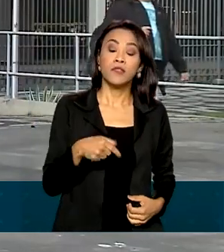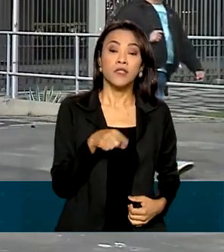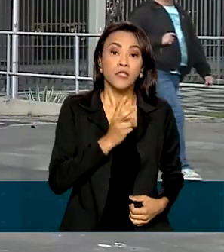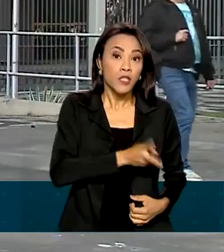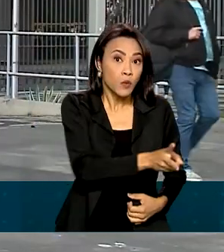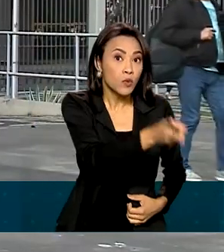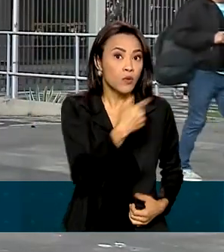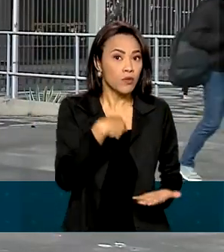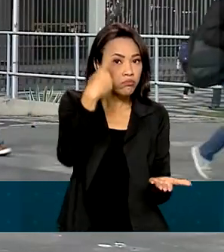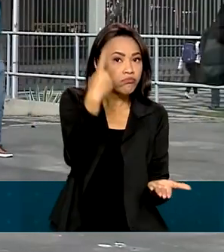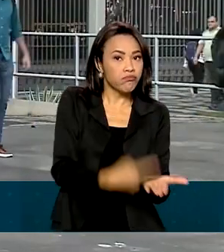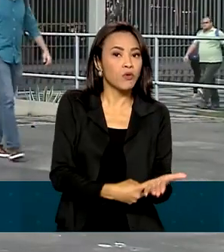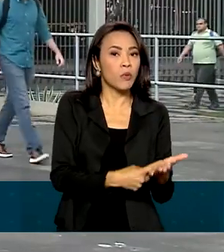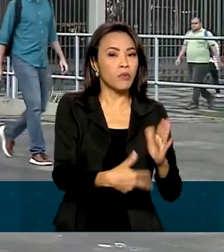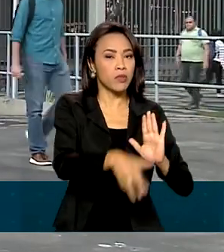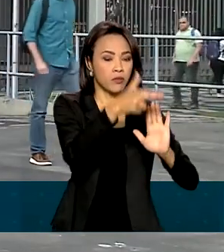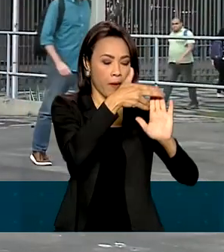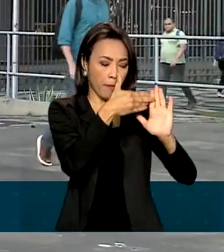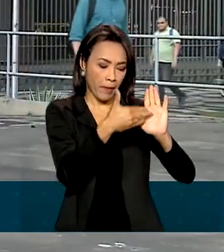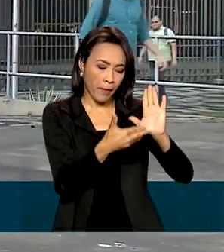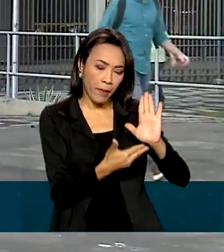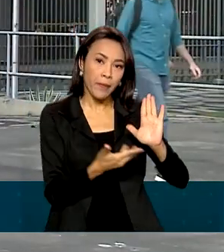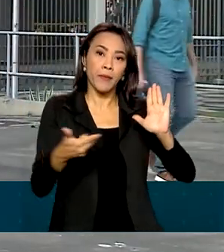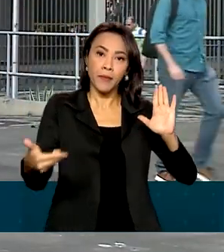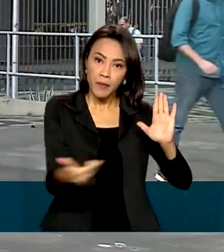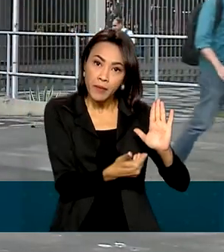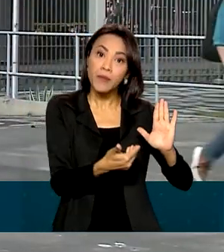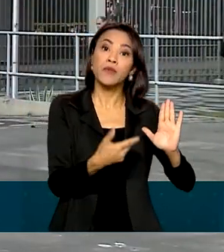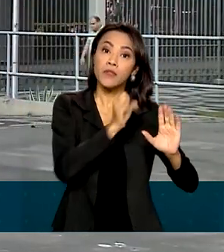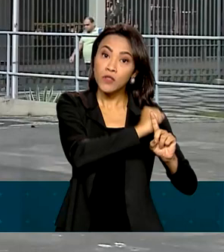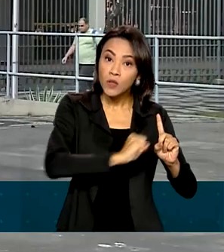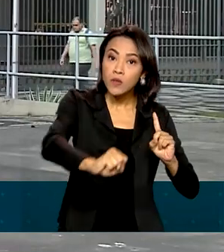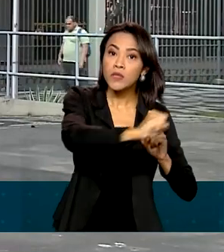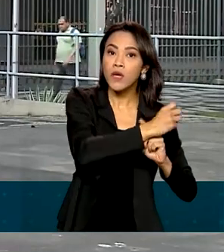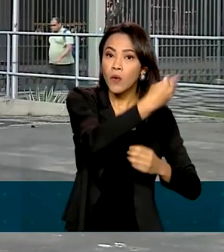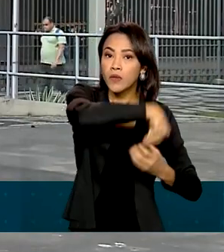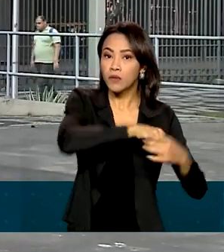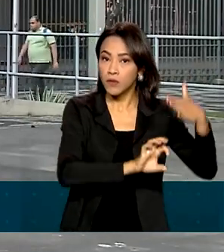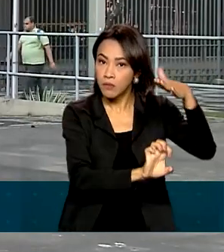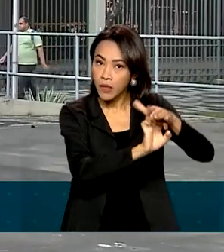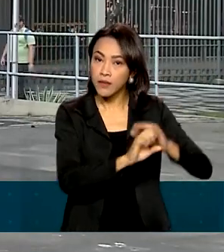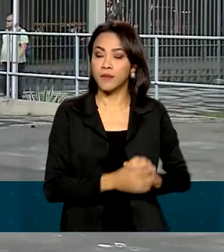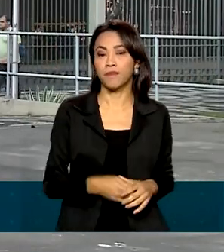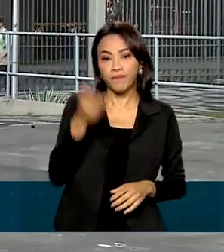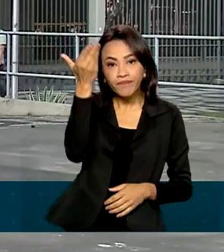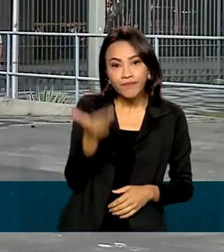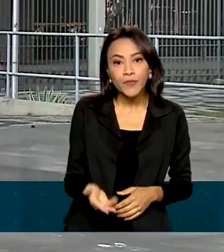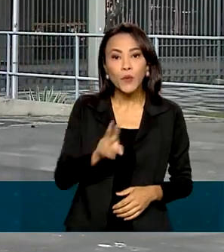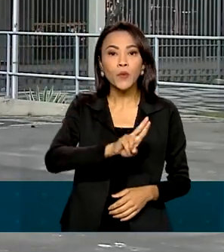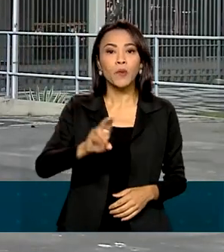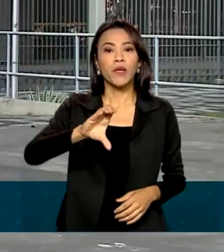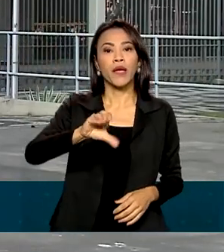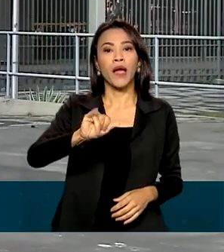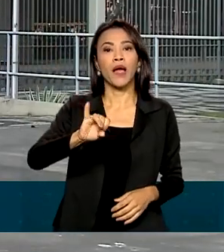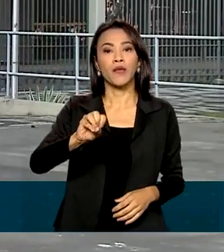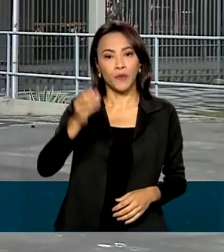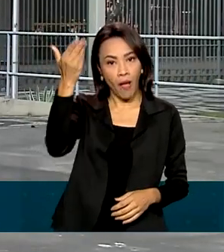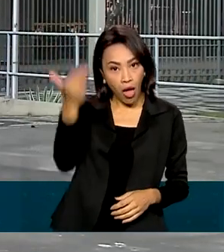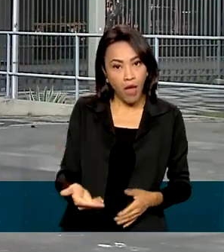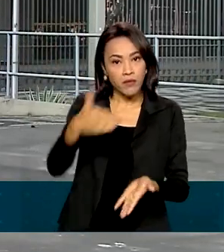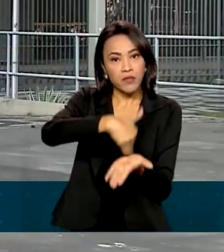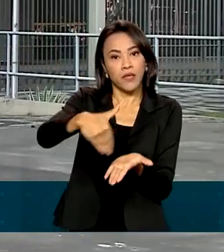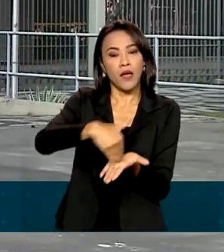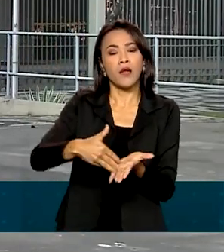das responsabilidades de governança ambiental e social da Petrobras. Caio Mário Paes de Andrade é